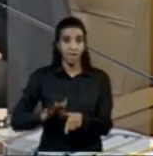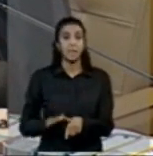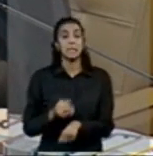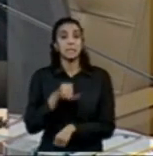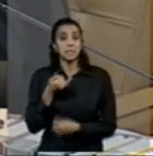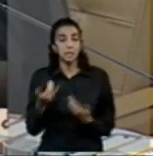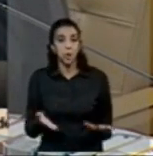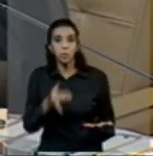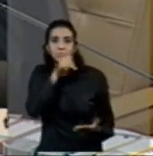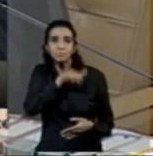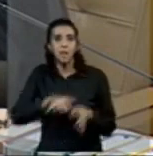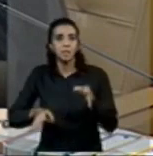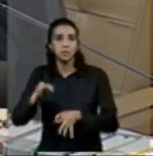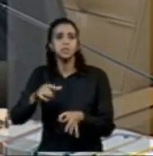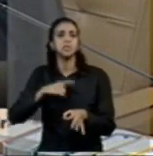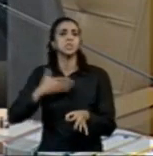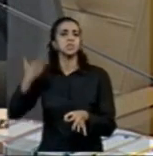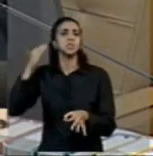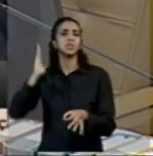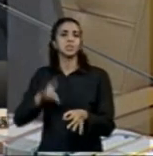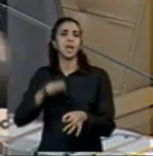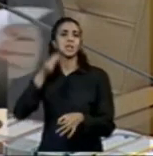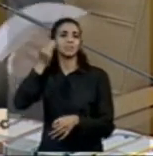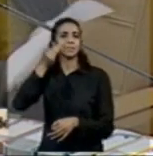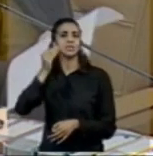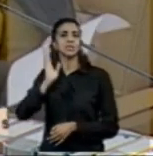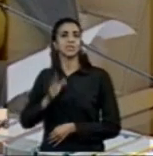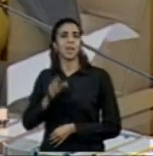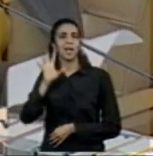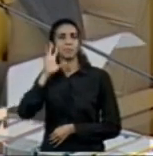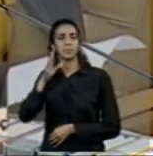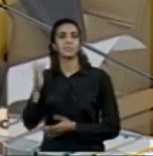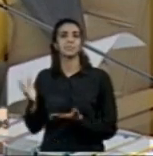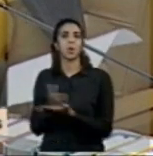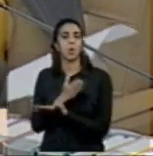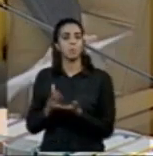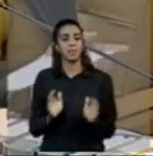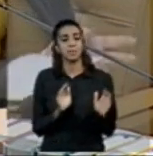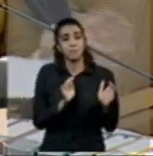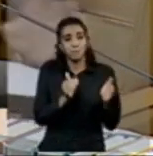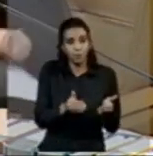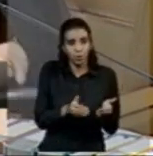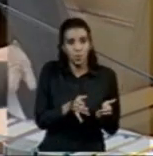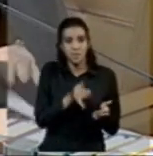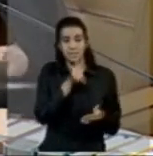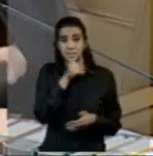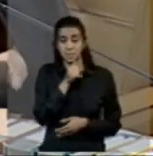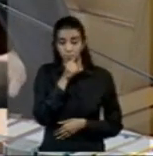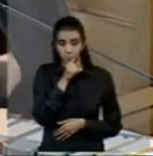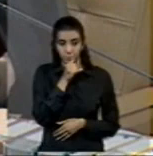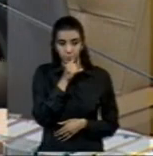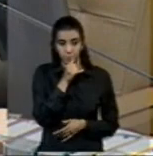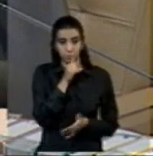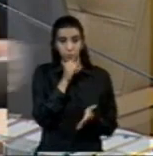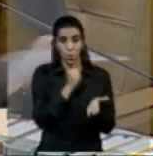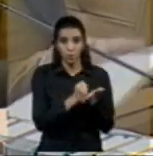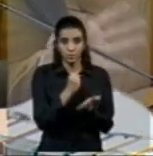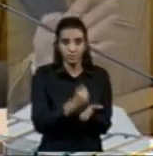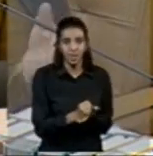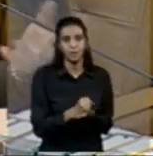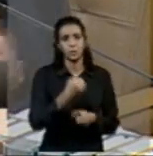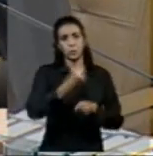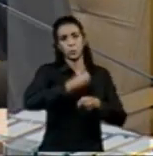já contava com previsão em situações restritas, como era o caso do contrato de